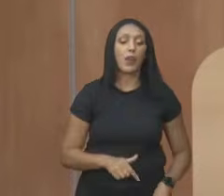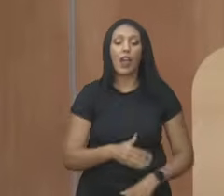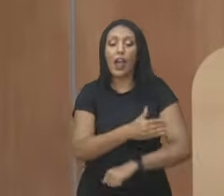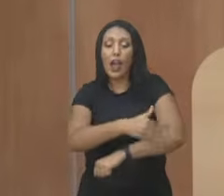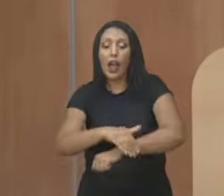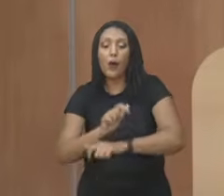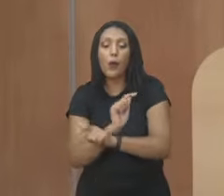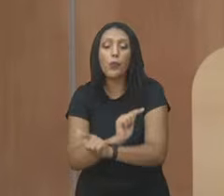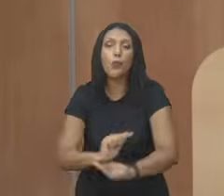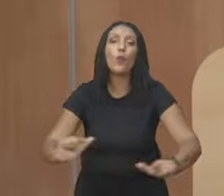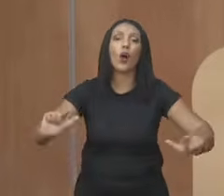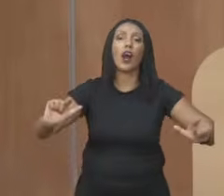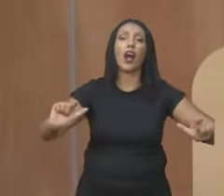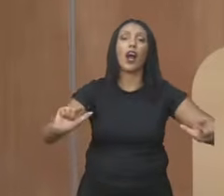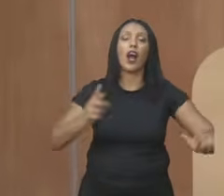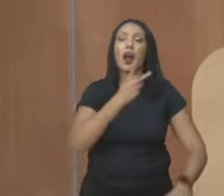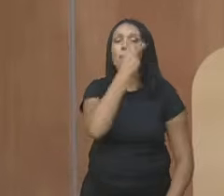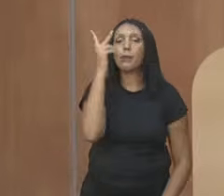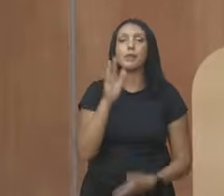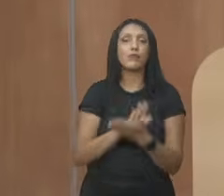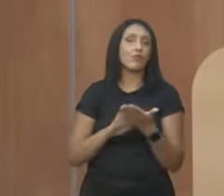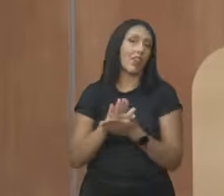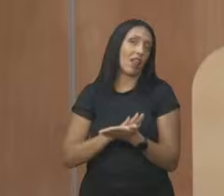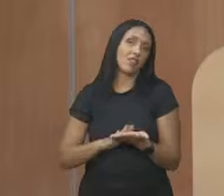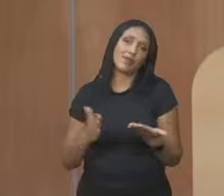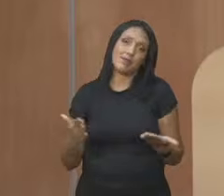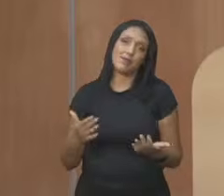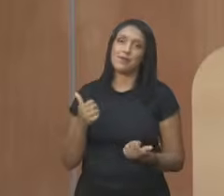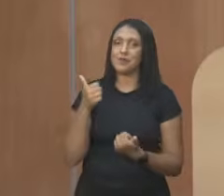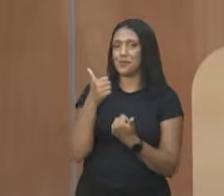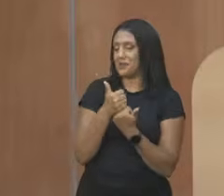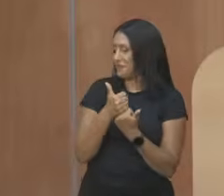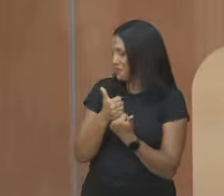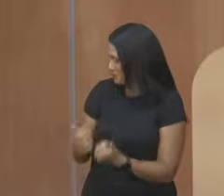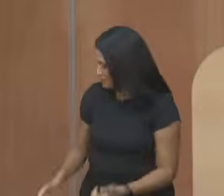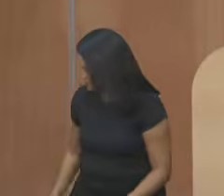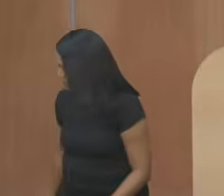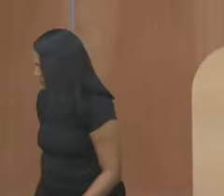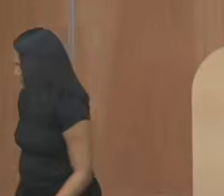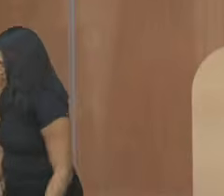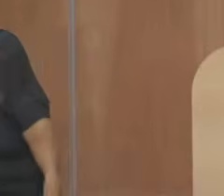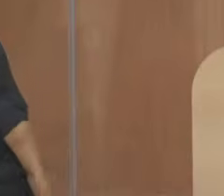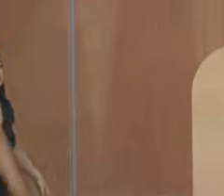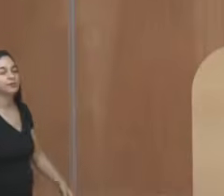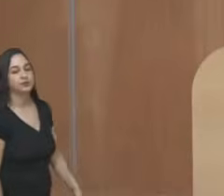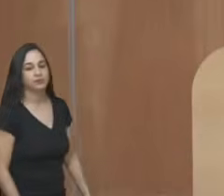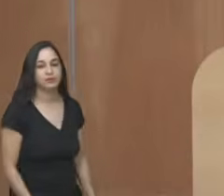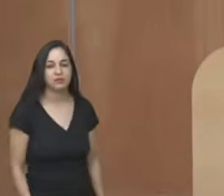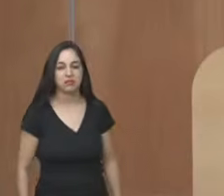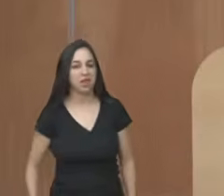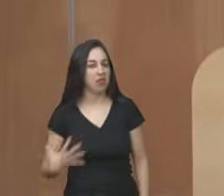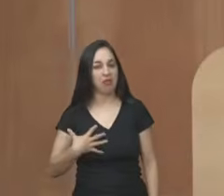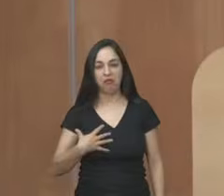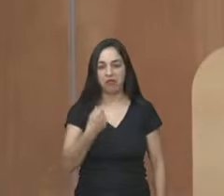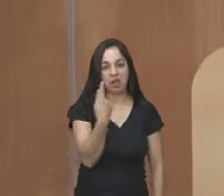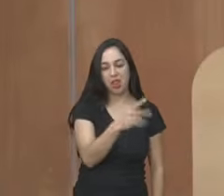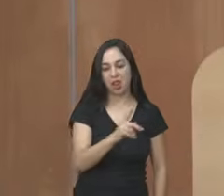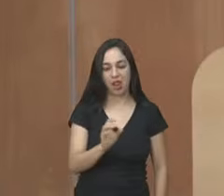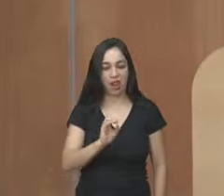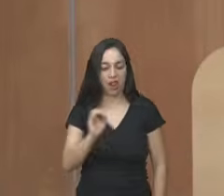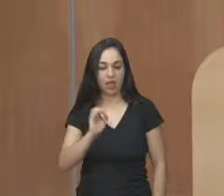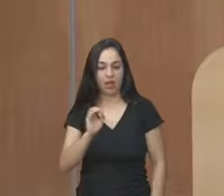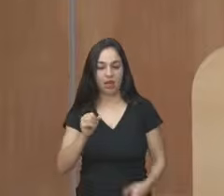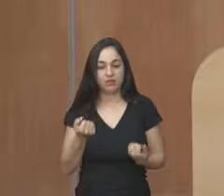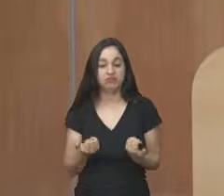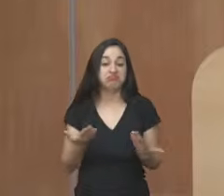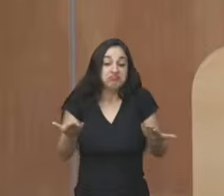pessoa pedir R$1, R$2, ali com criança na mão, que a filho nem dela é. E não é daqui da cidade de